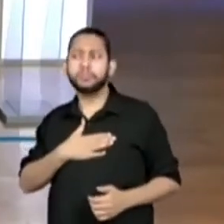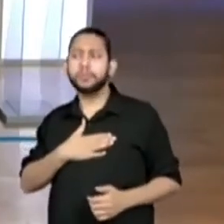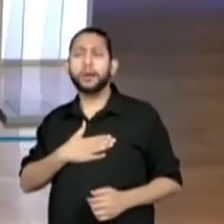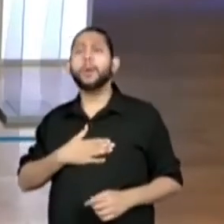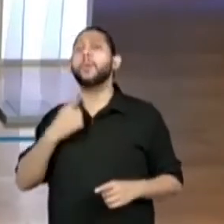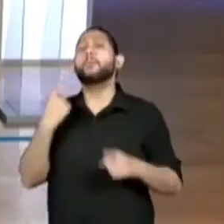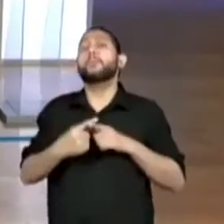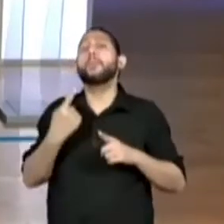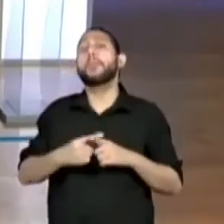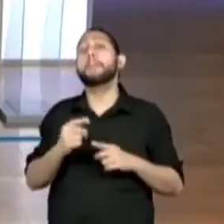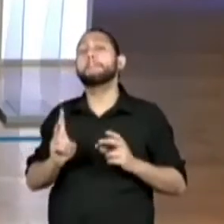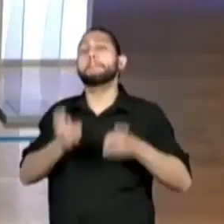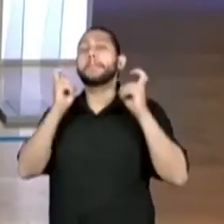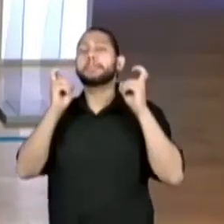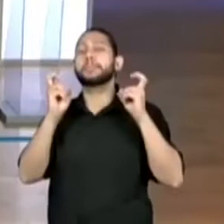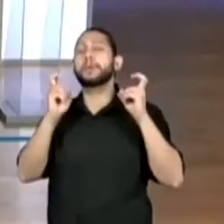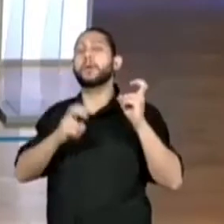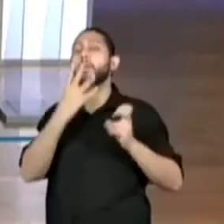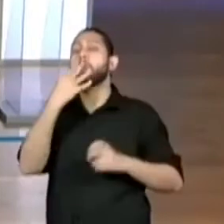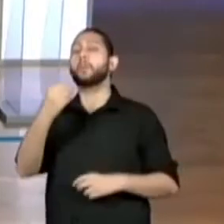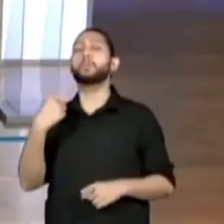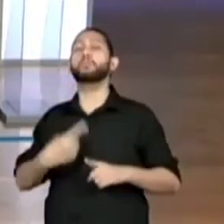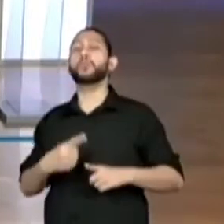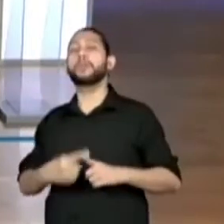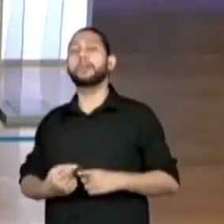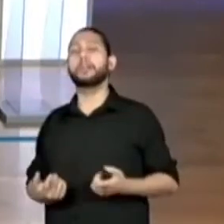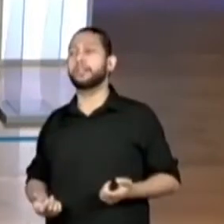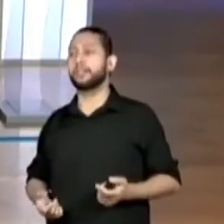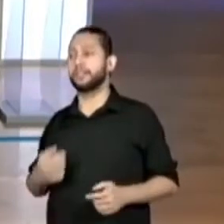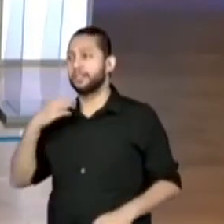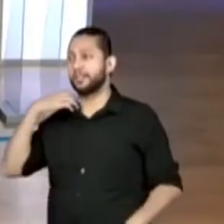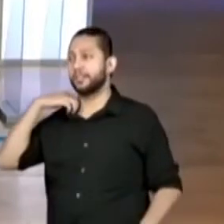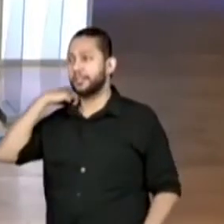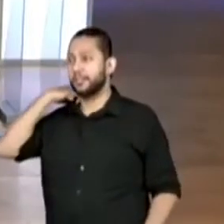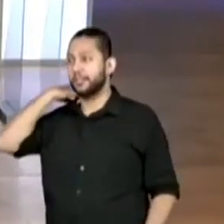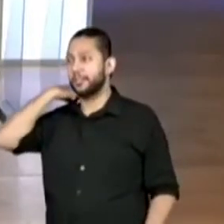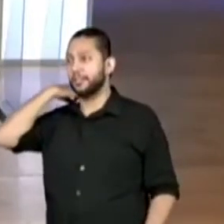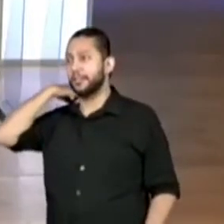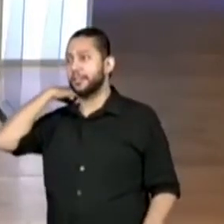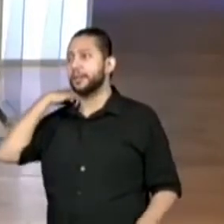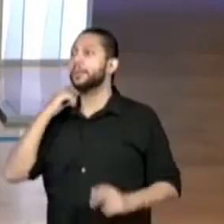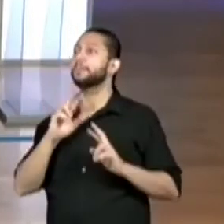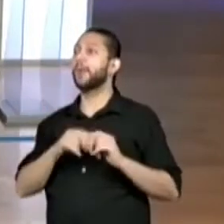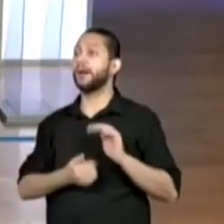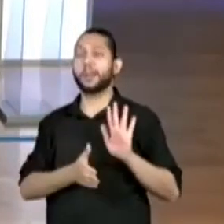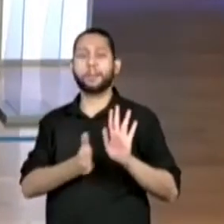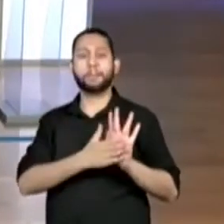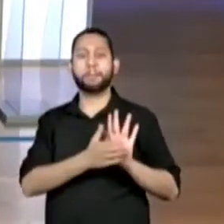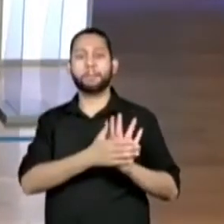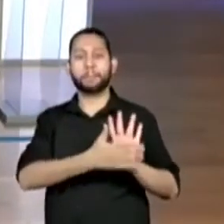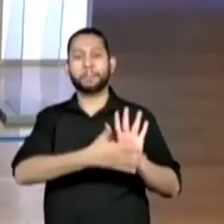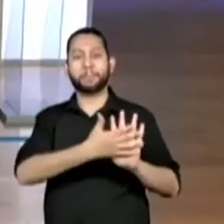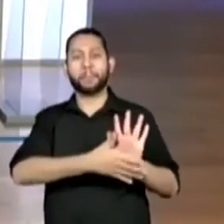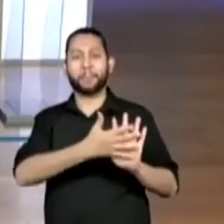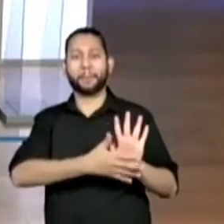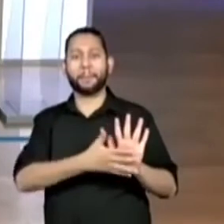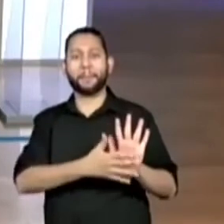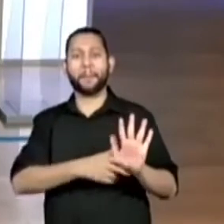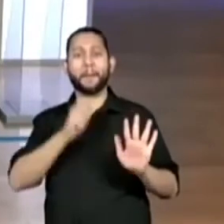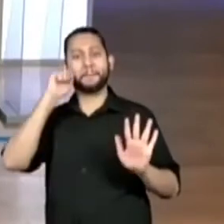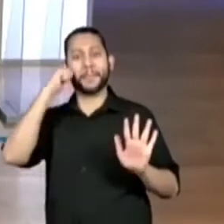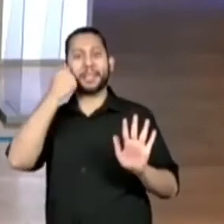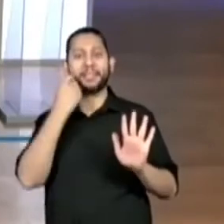pata. A pata. Qual era a característica da pata? Já apareceu aí. As